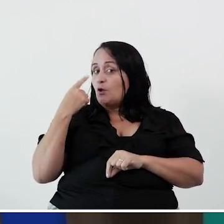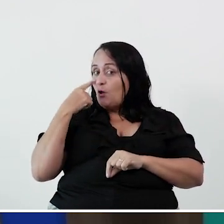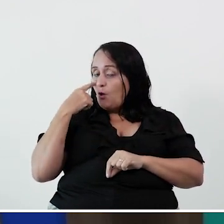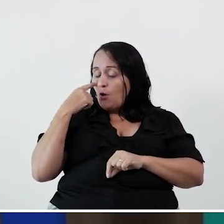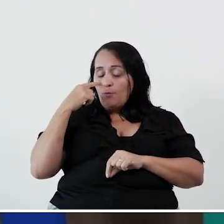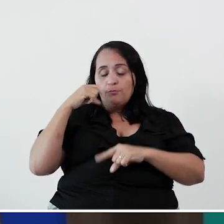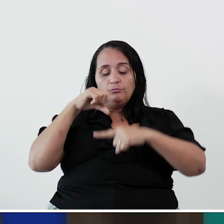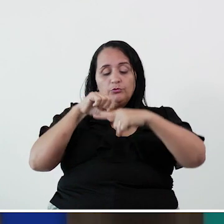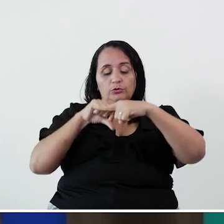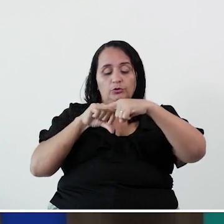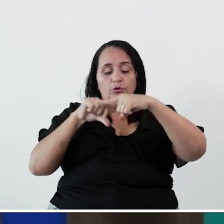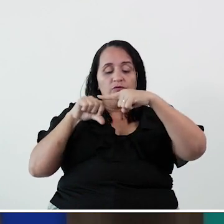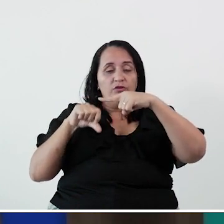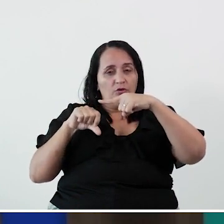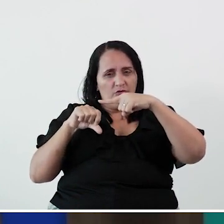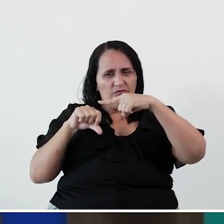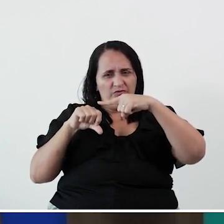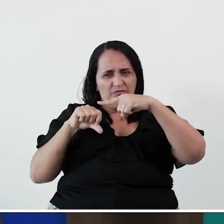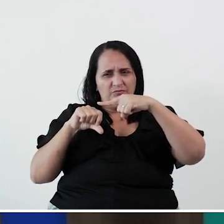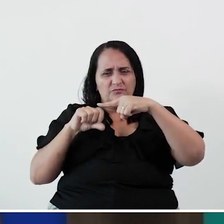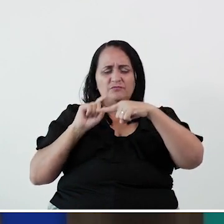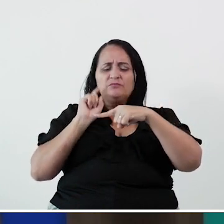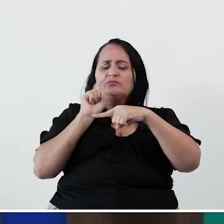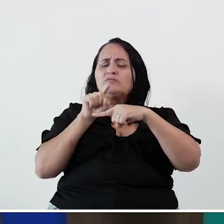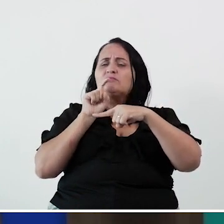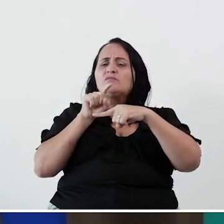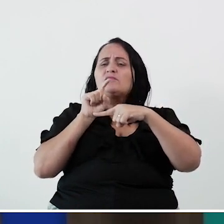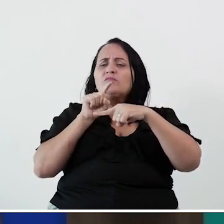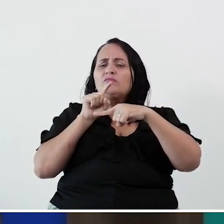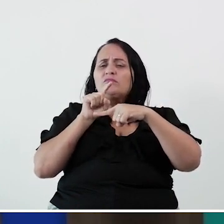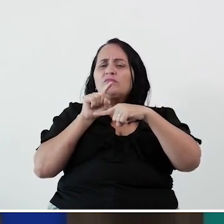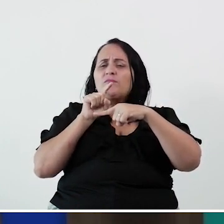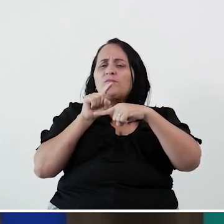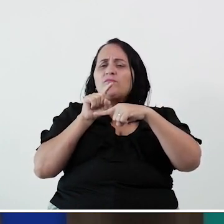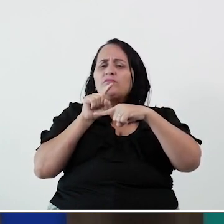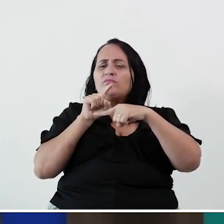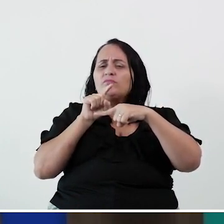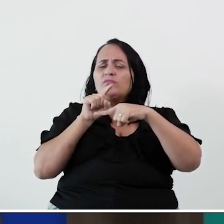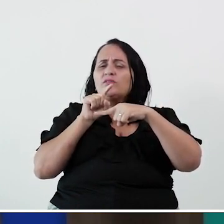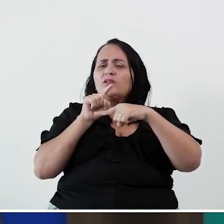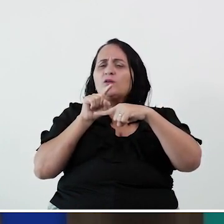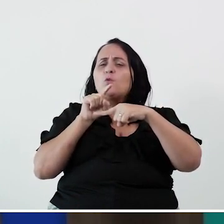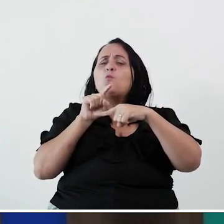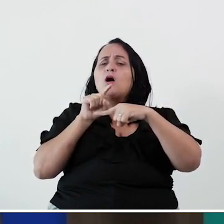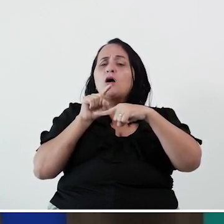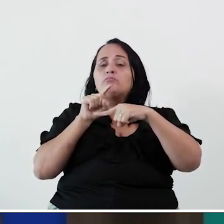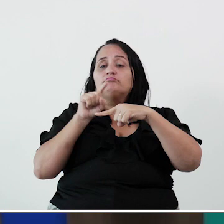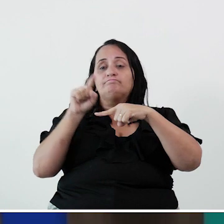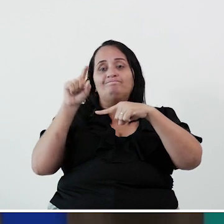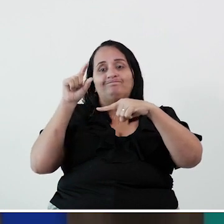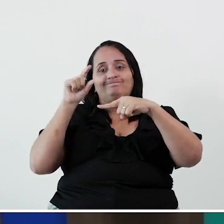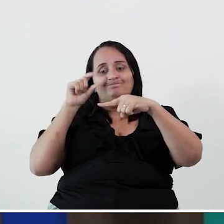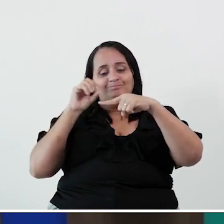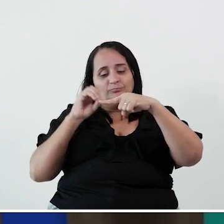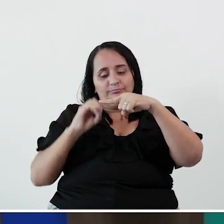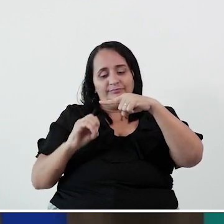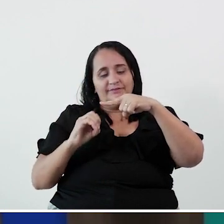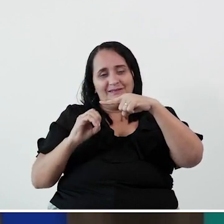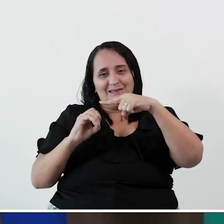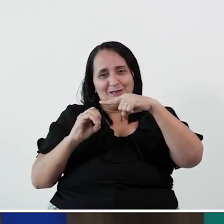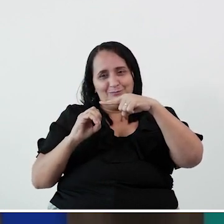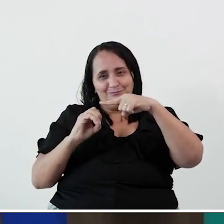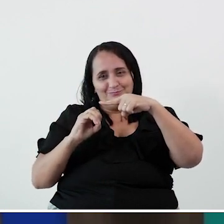9. Quantos na parte que não é periódica? 1. então viria apenas